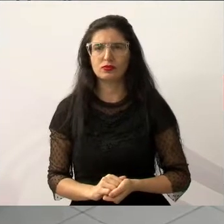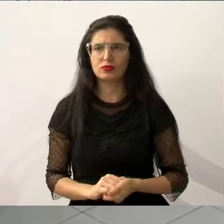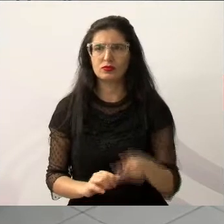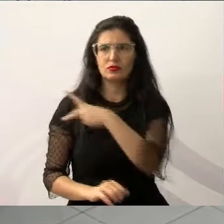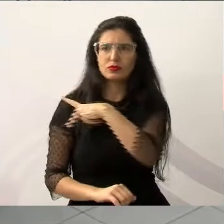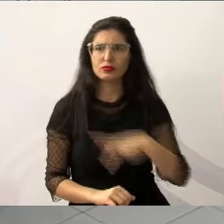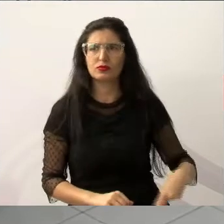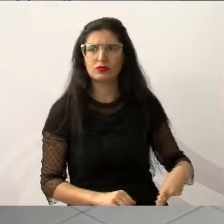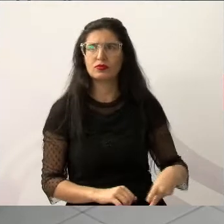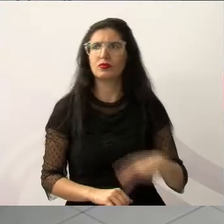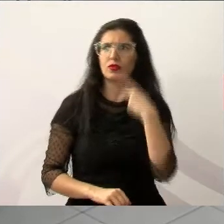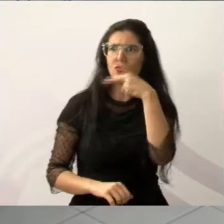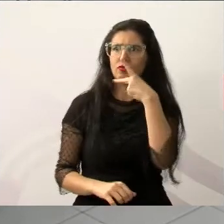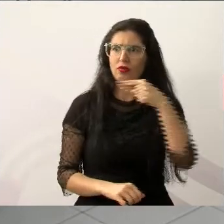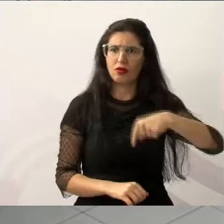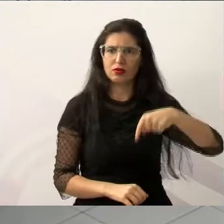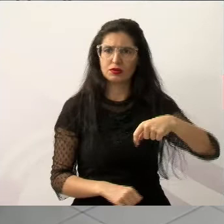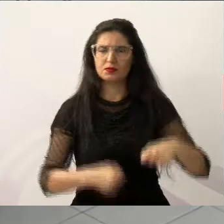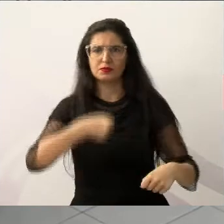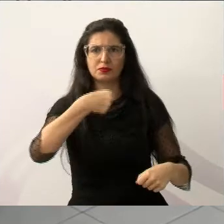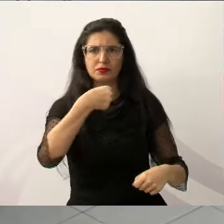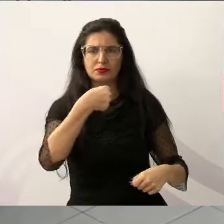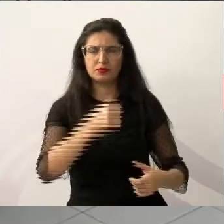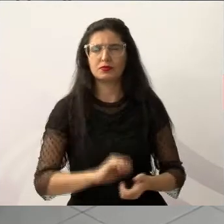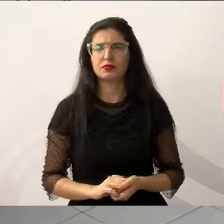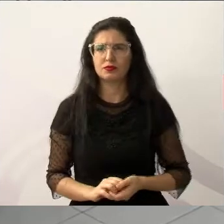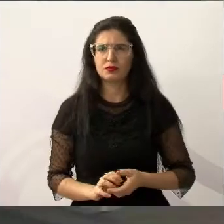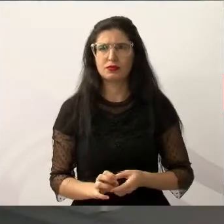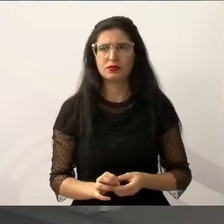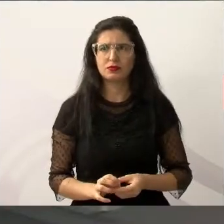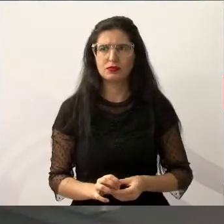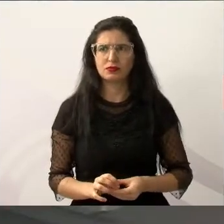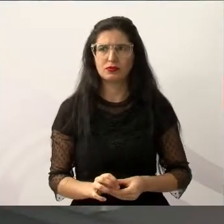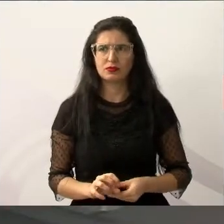Eu quero falar daqui mesmo, e eu quero